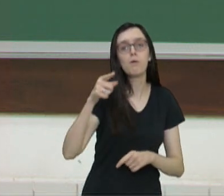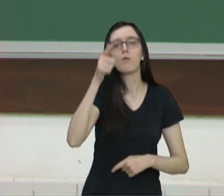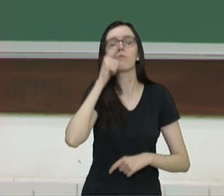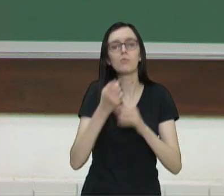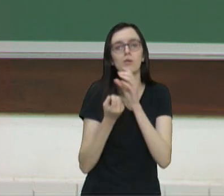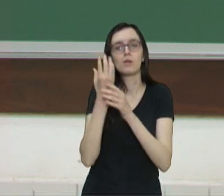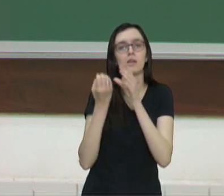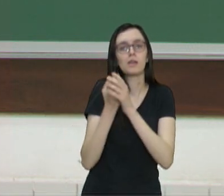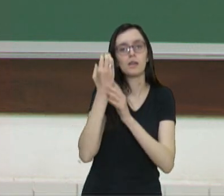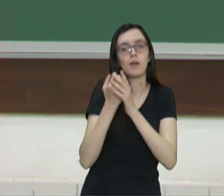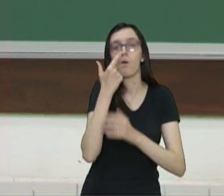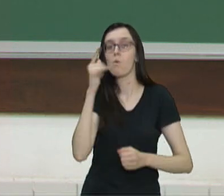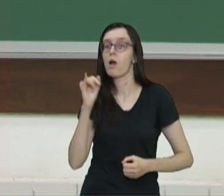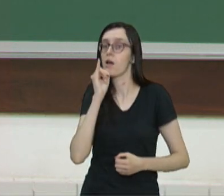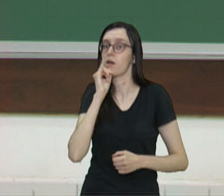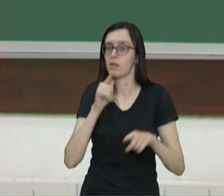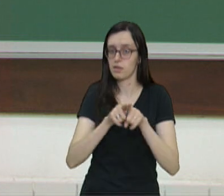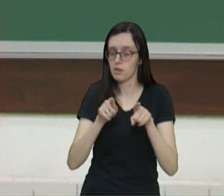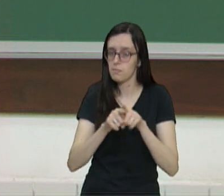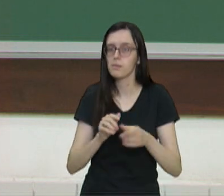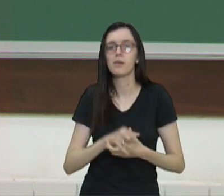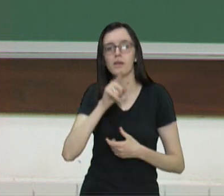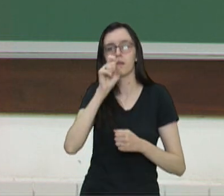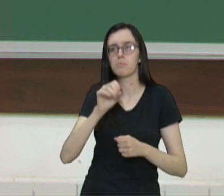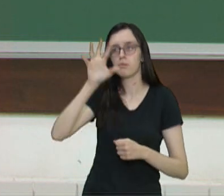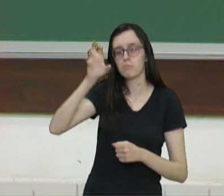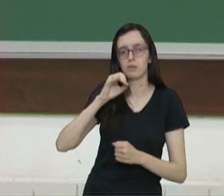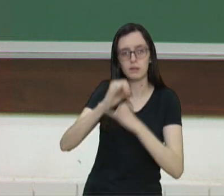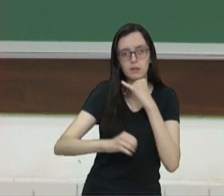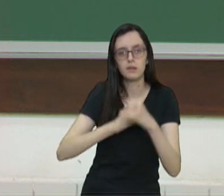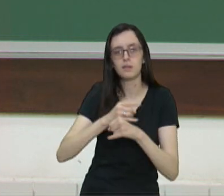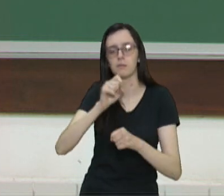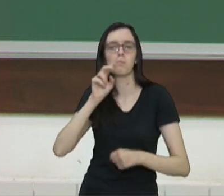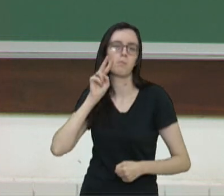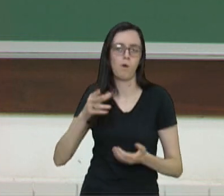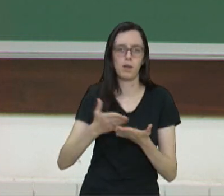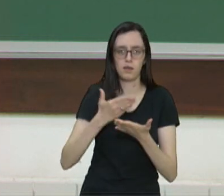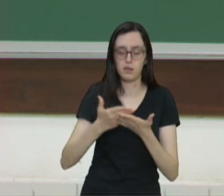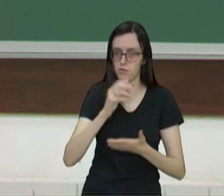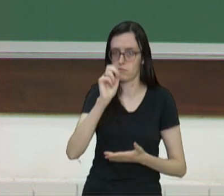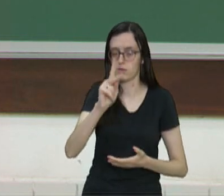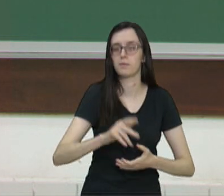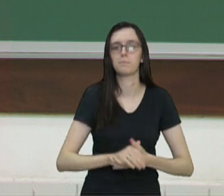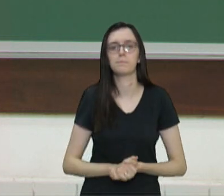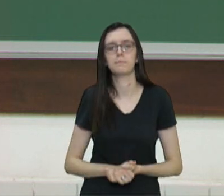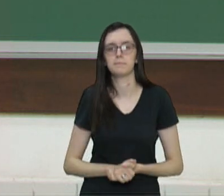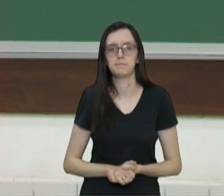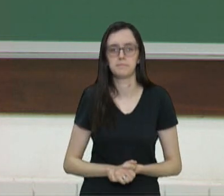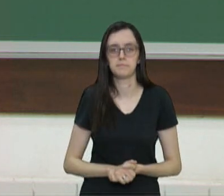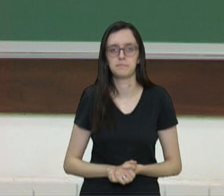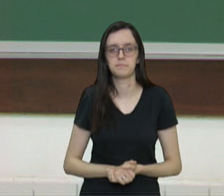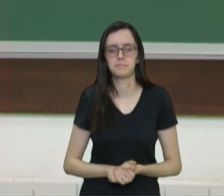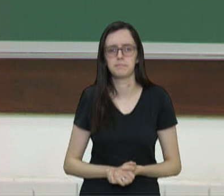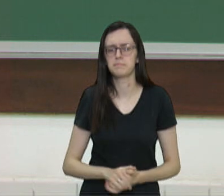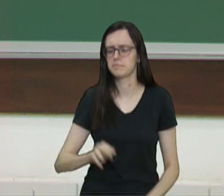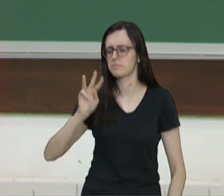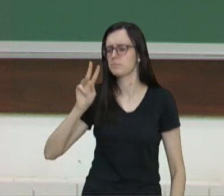criar outros exemplos. Você pode procurar na internet, você pode olhar no livro, ok?